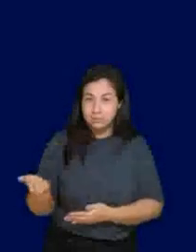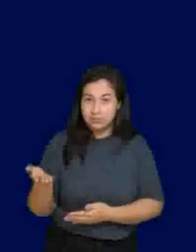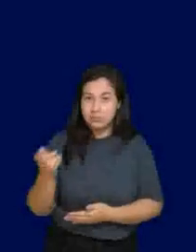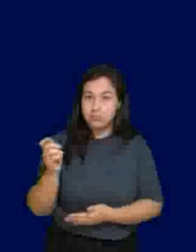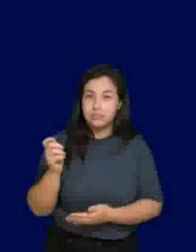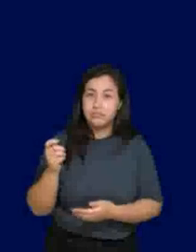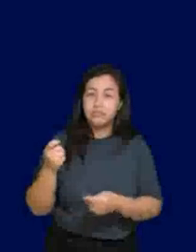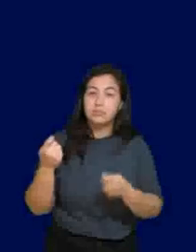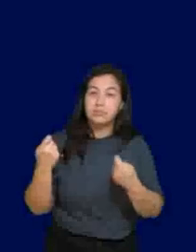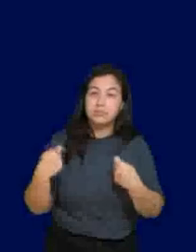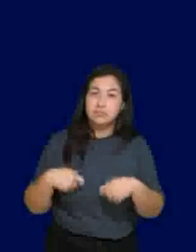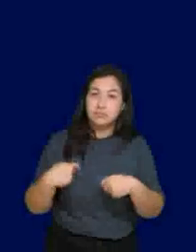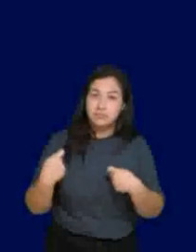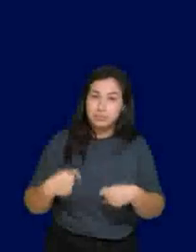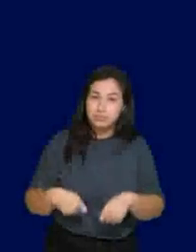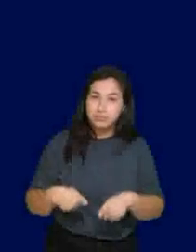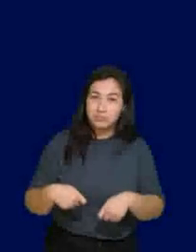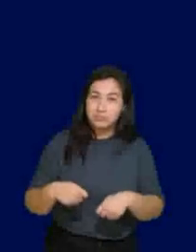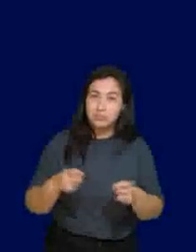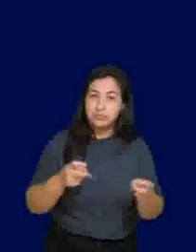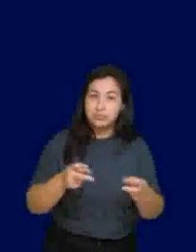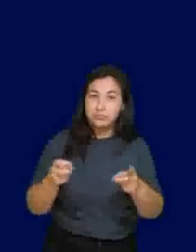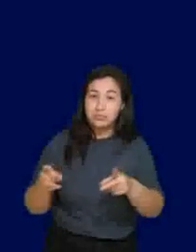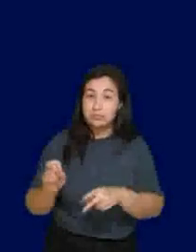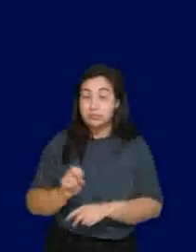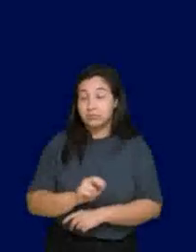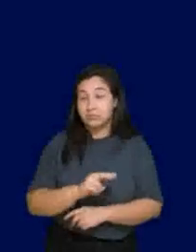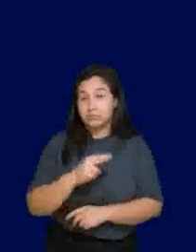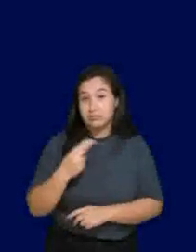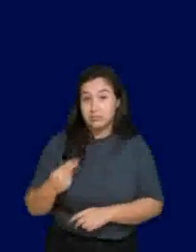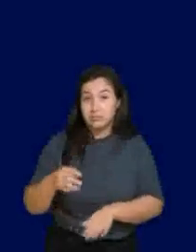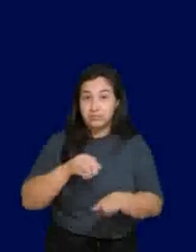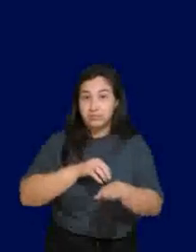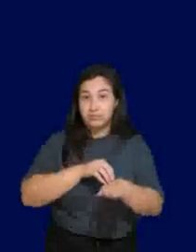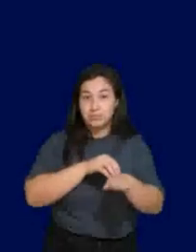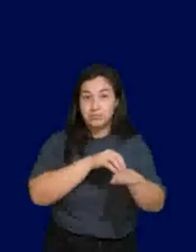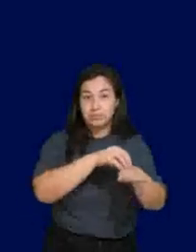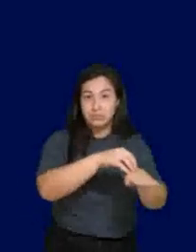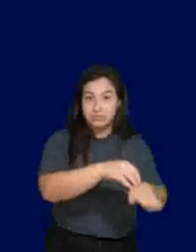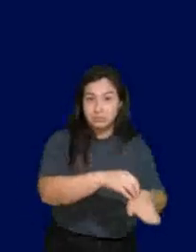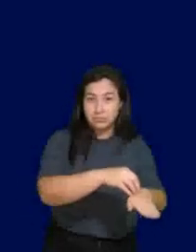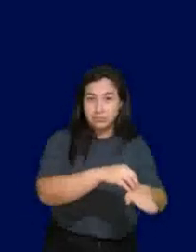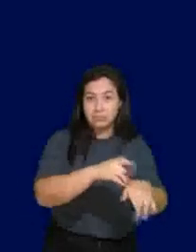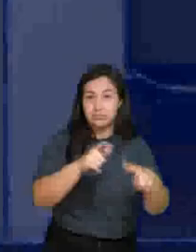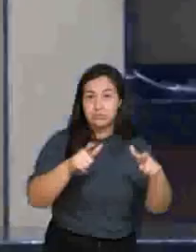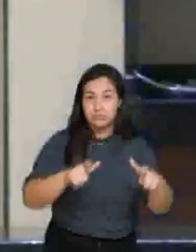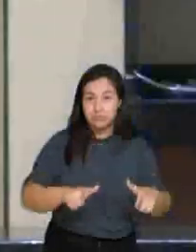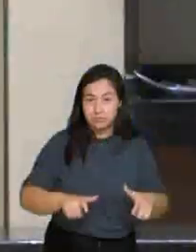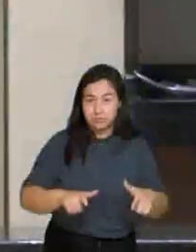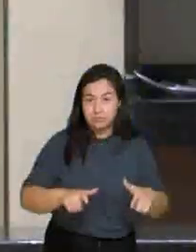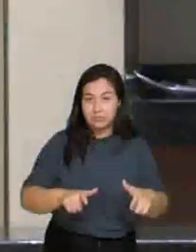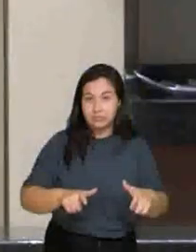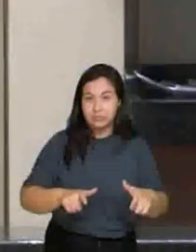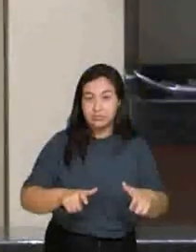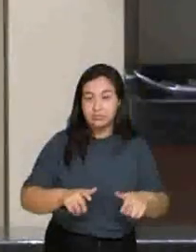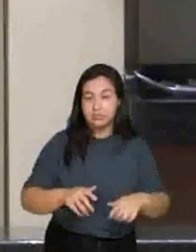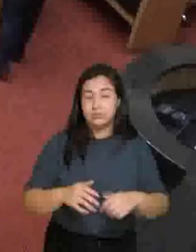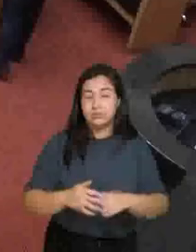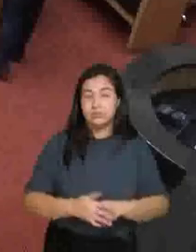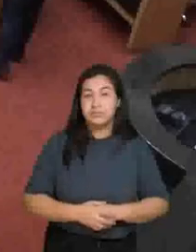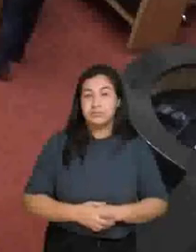sanções a quem comercializar ou transportar animais ou ceder veículos ou espaço físico para tal prática. Em